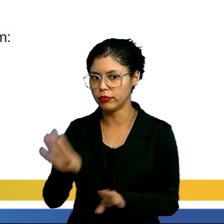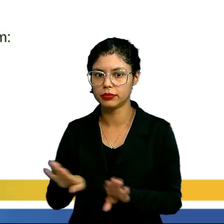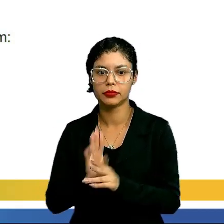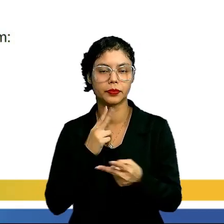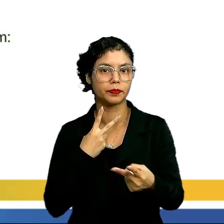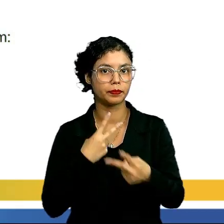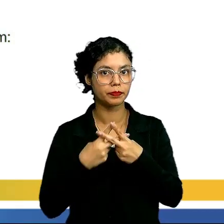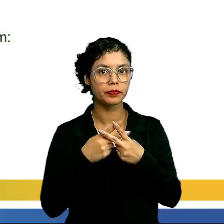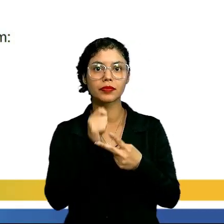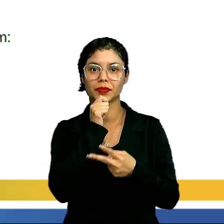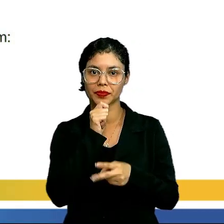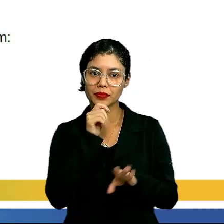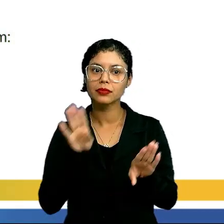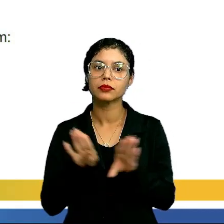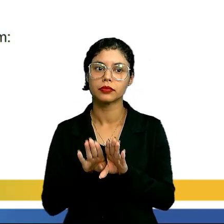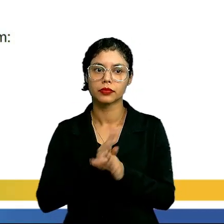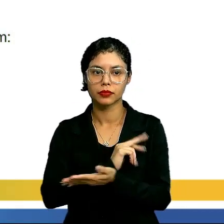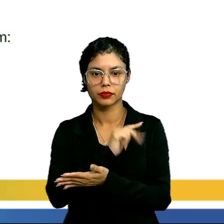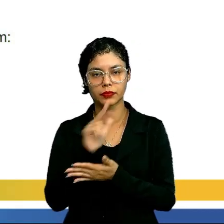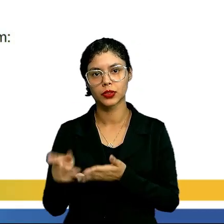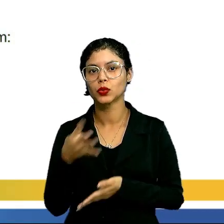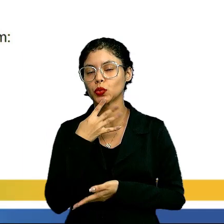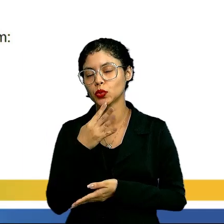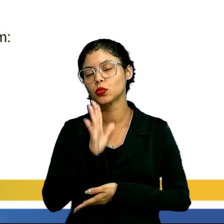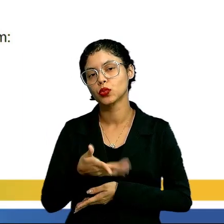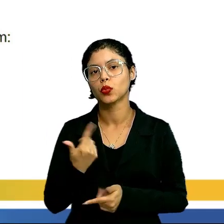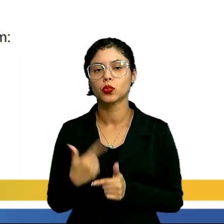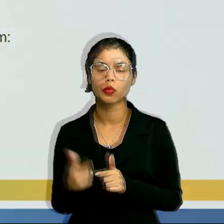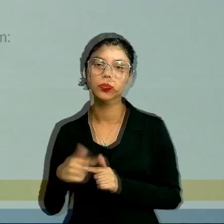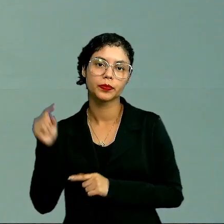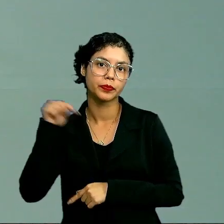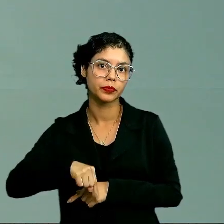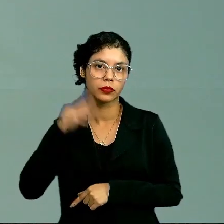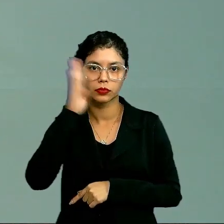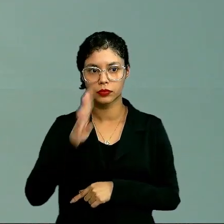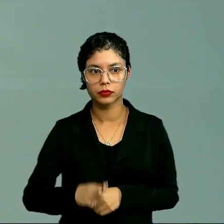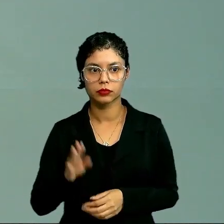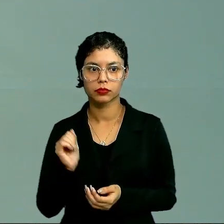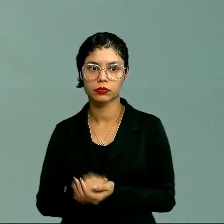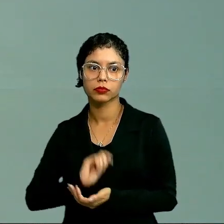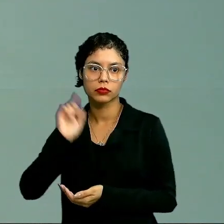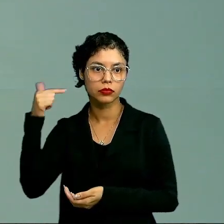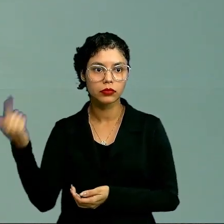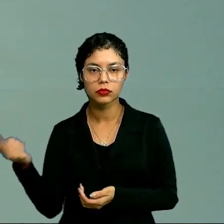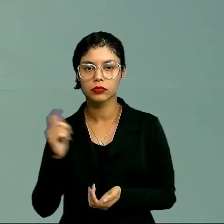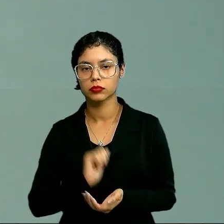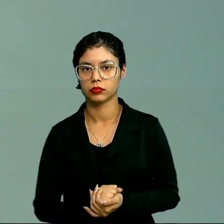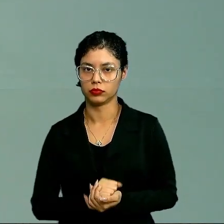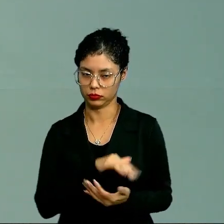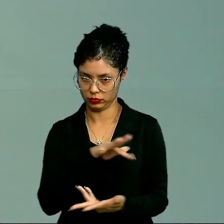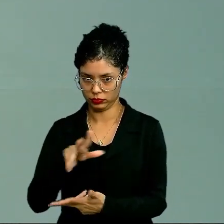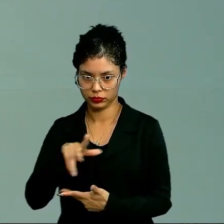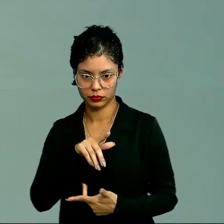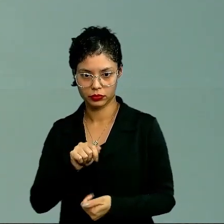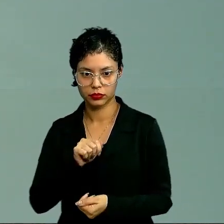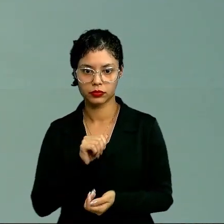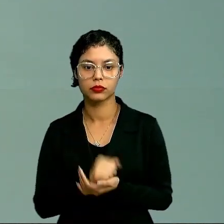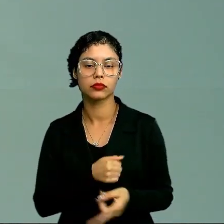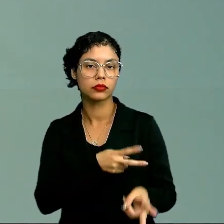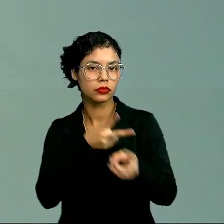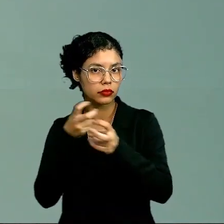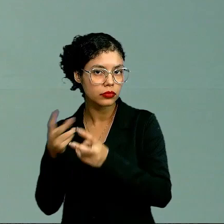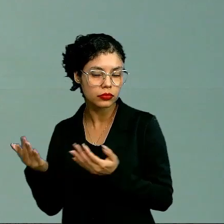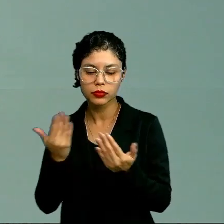presídios, que todos já conhecemos, que é um problema recorrente, não somente no Brasil, como em grande parte do mundo. E se nós